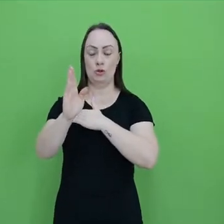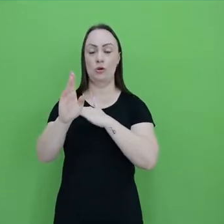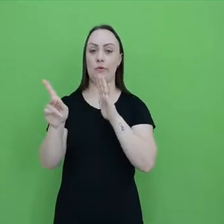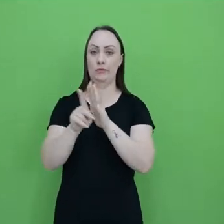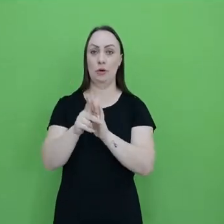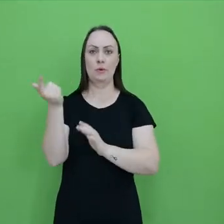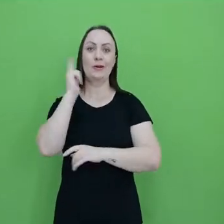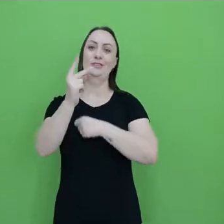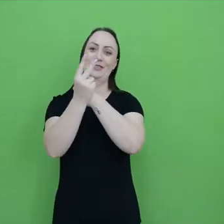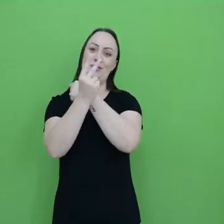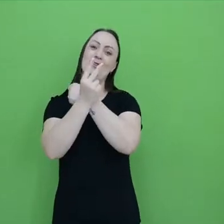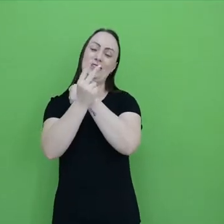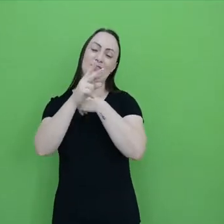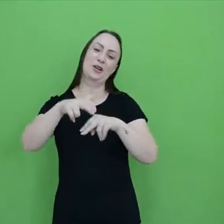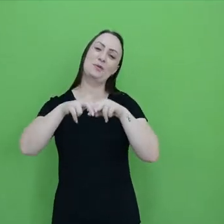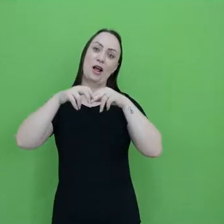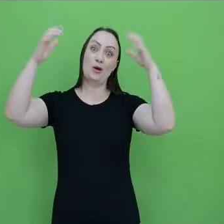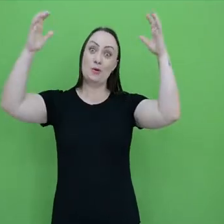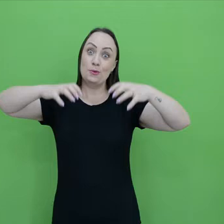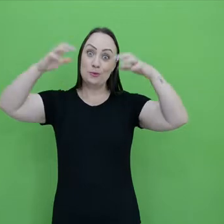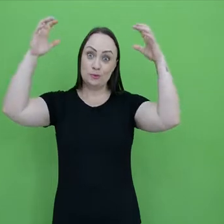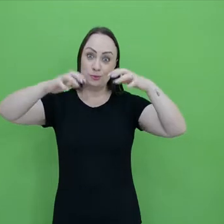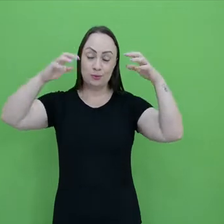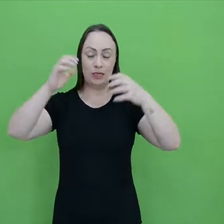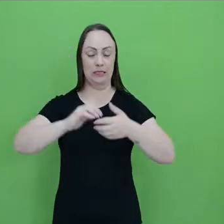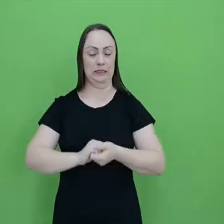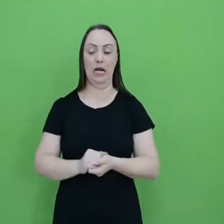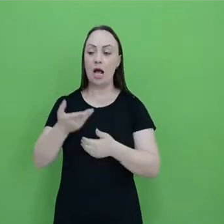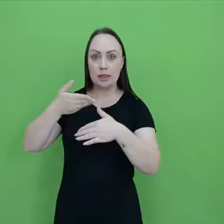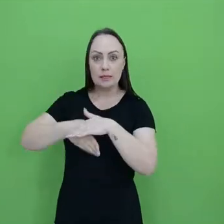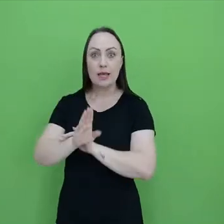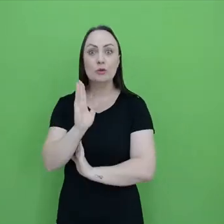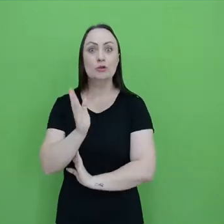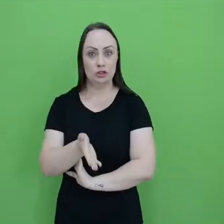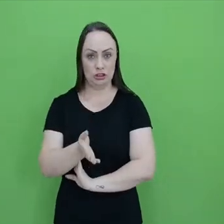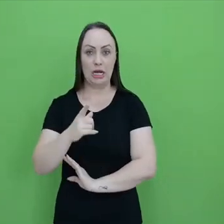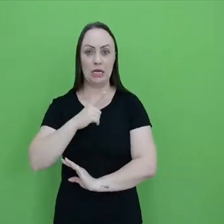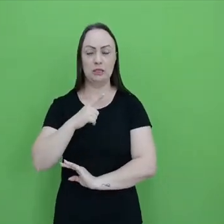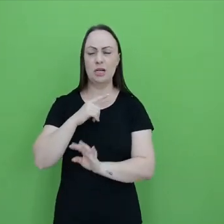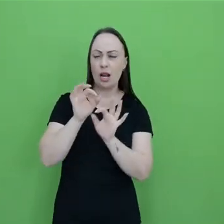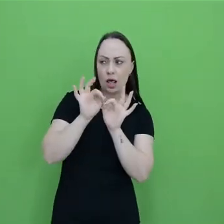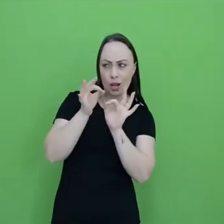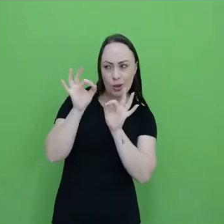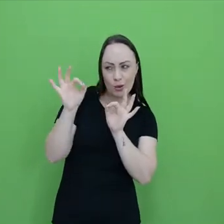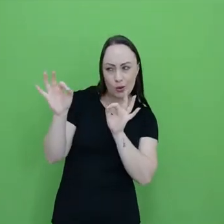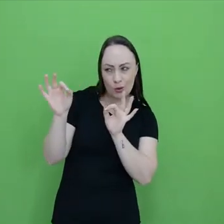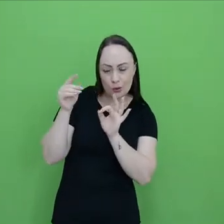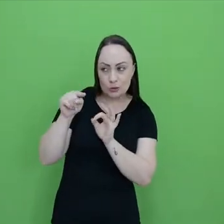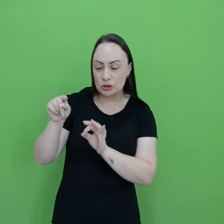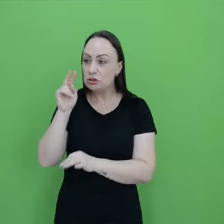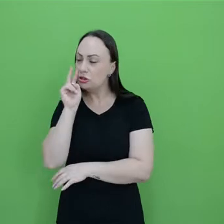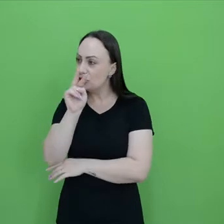na caverna para se proteger daquele temporal. Lá dentro da caverna, bem no fundo,